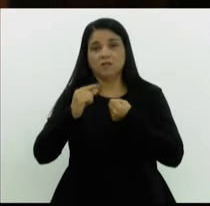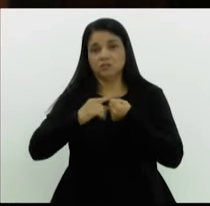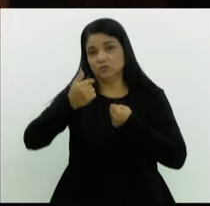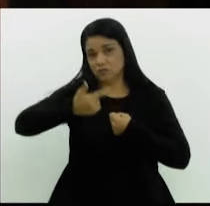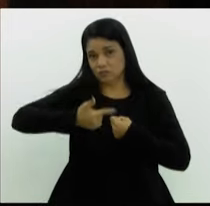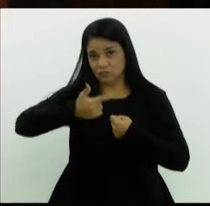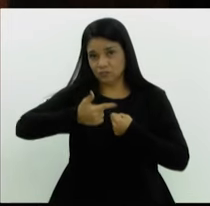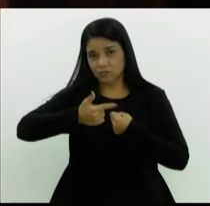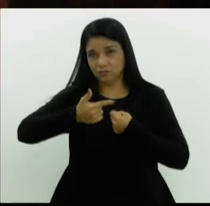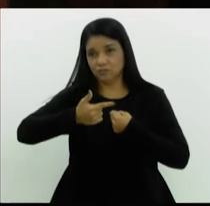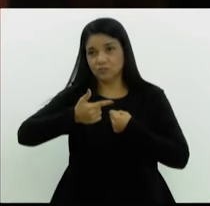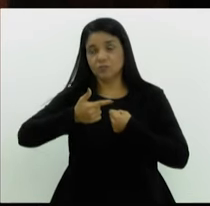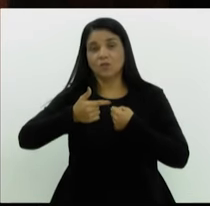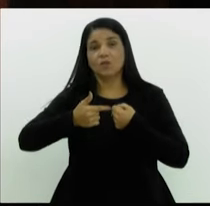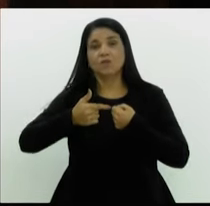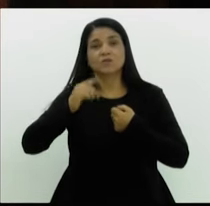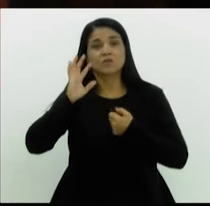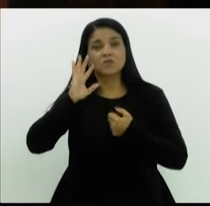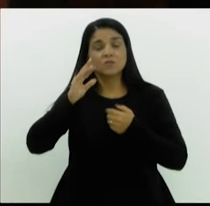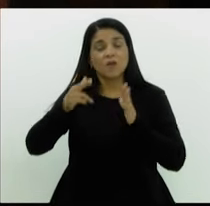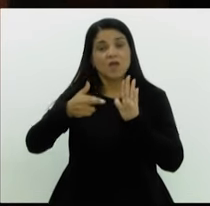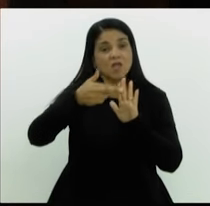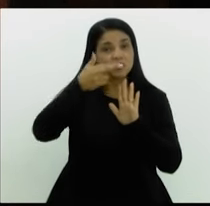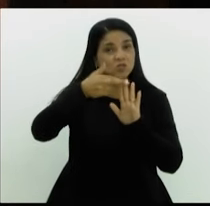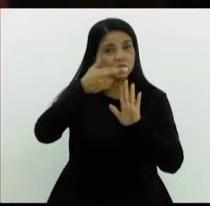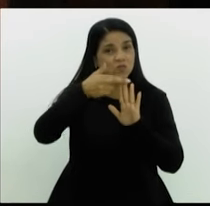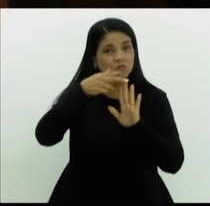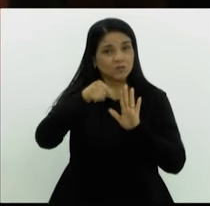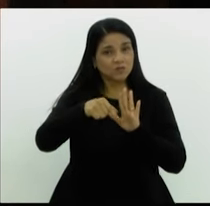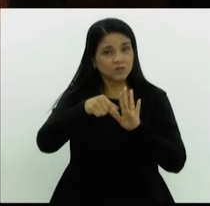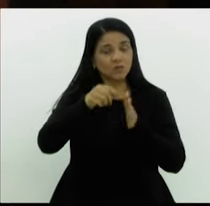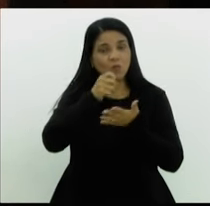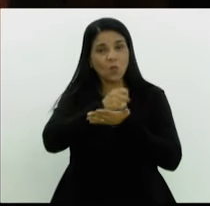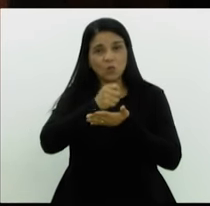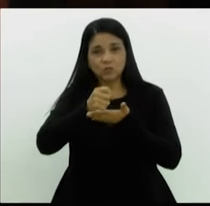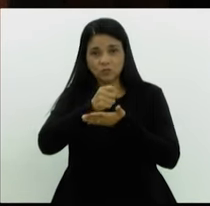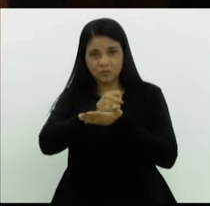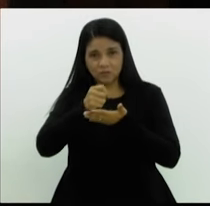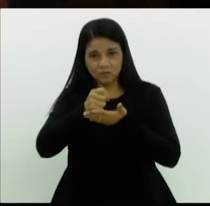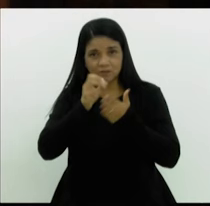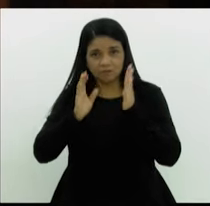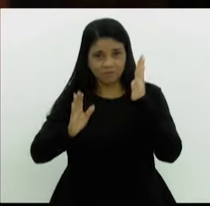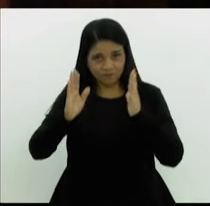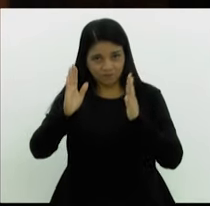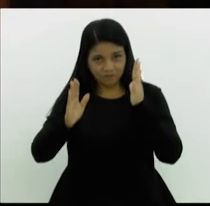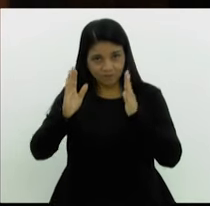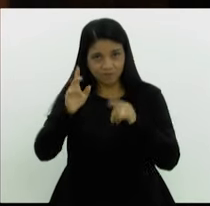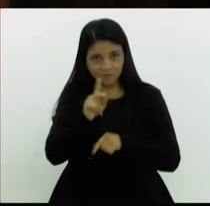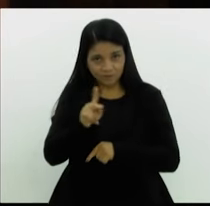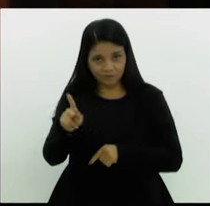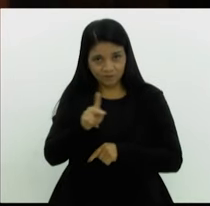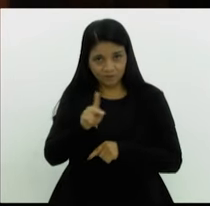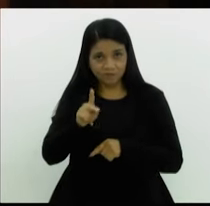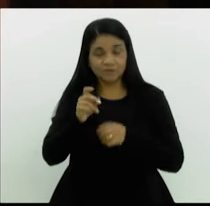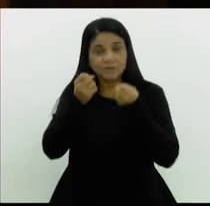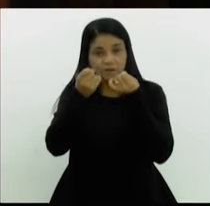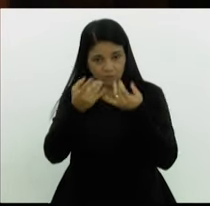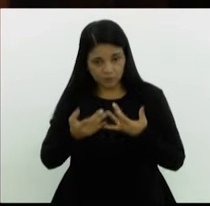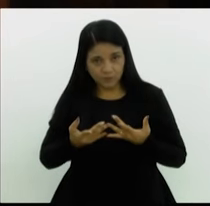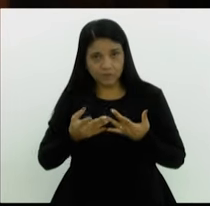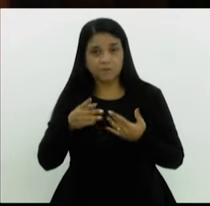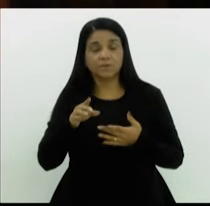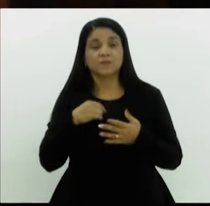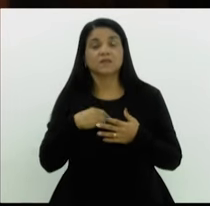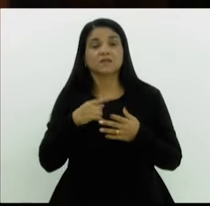que traz uma condição resolutiva para essa contratação temporária. E ele diz o seguinte,